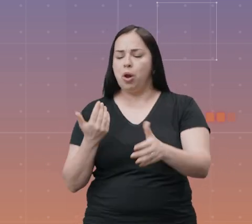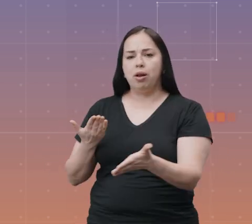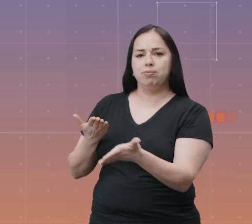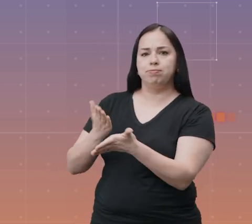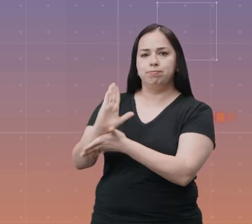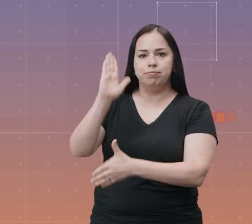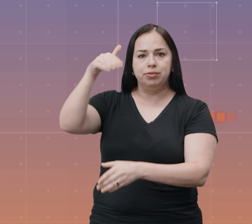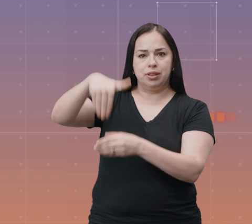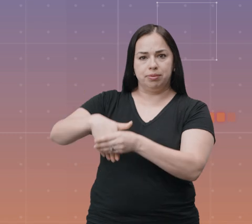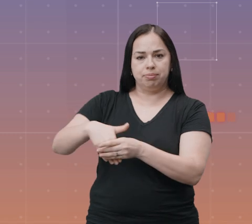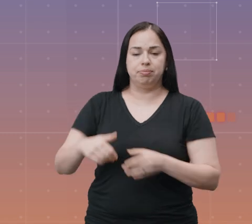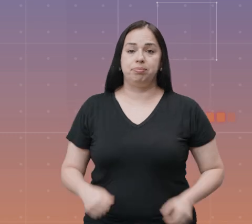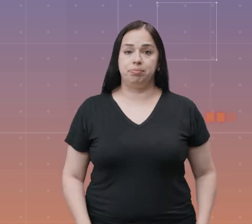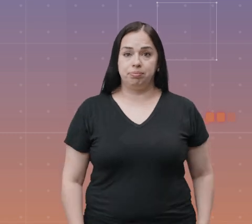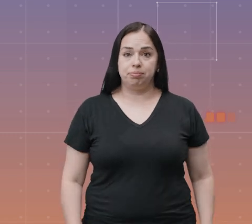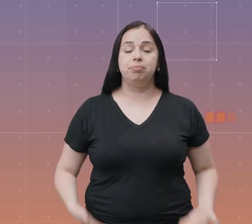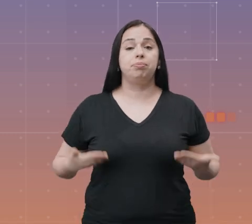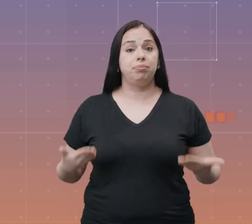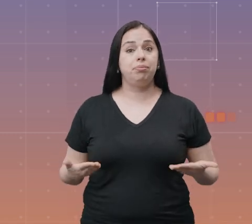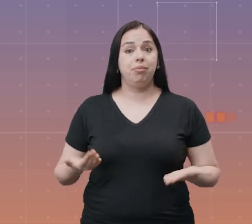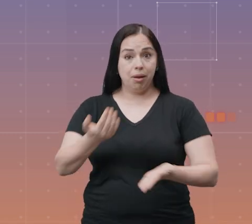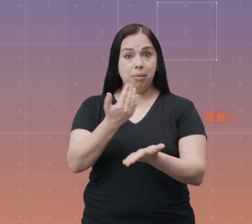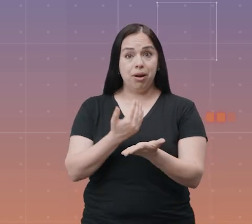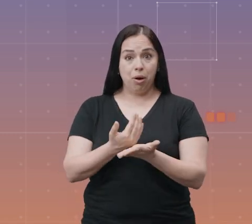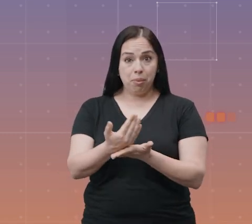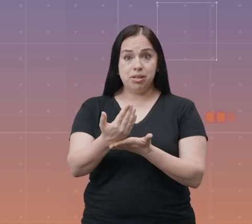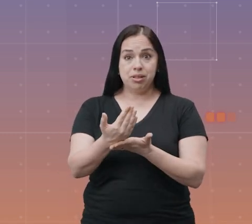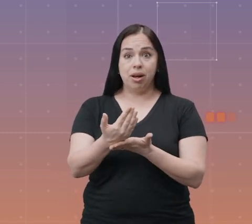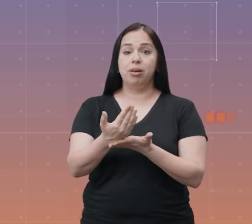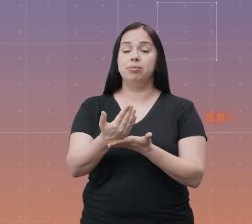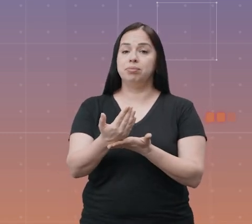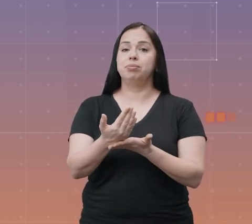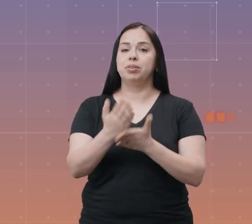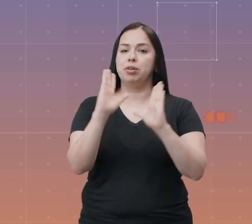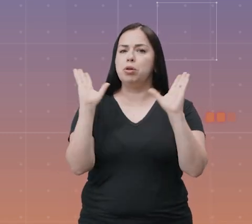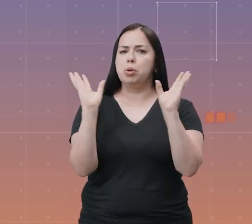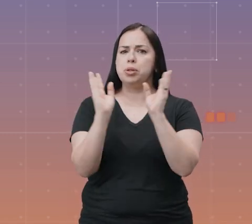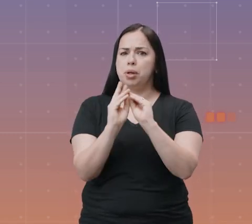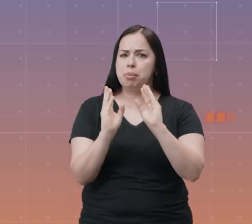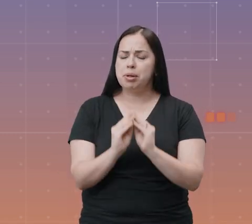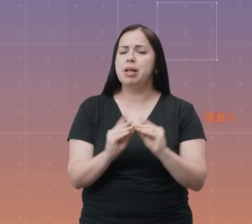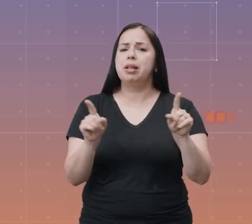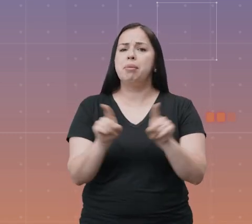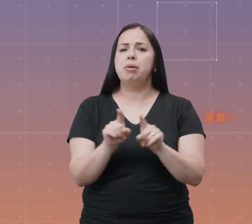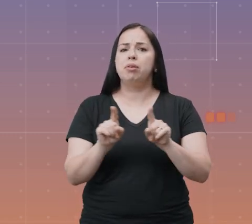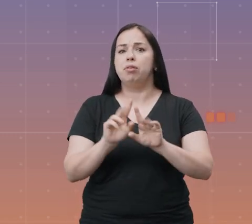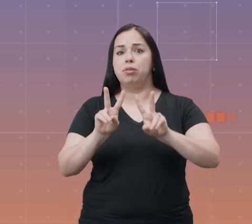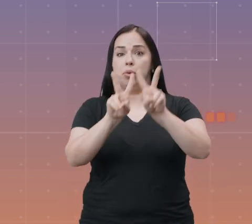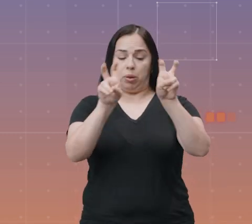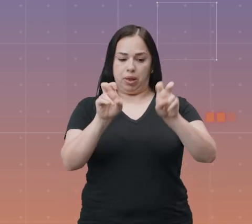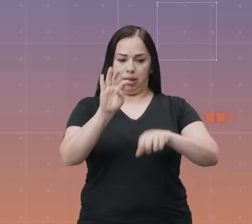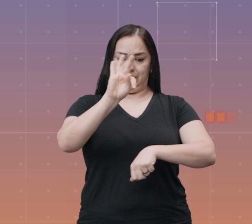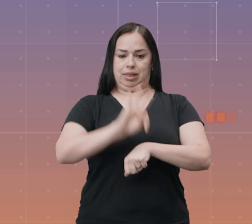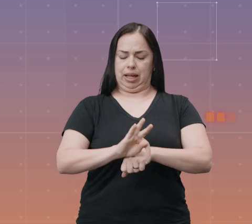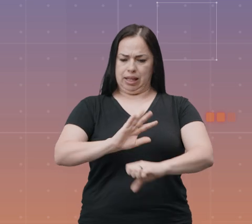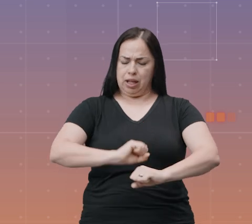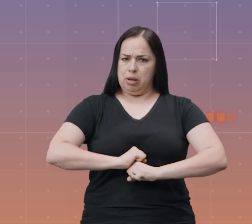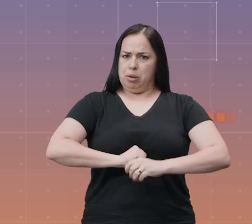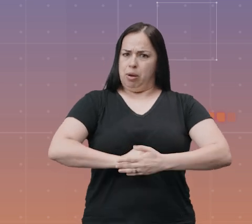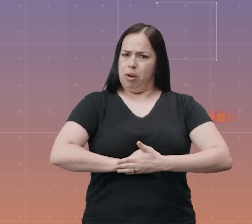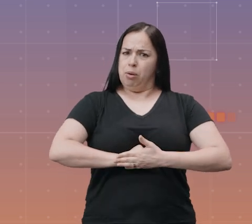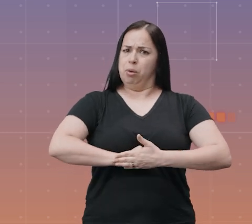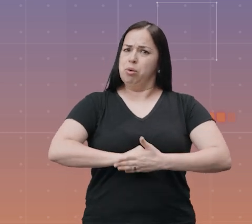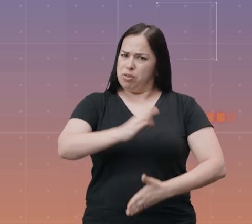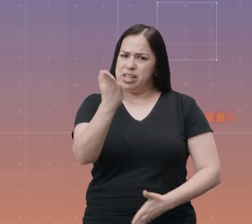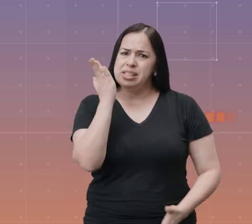principais projetos aprovados em plenário. E para iniciar a nossa retrospectiva, vamos falar sobre manobra de Heimlich.